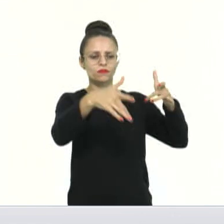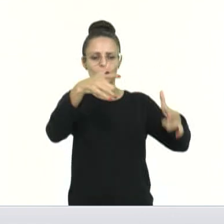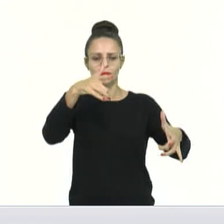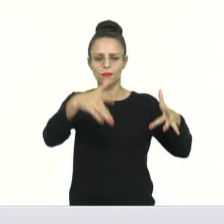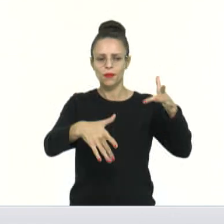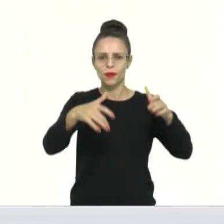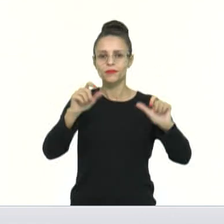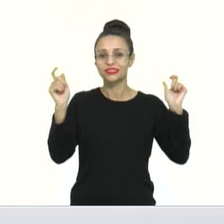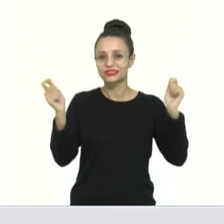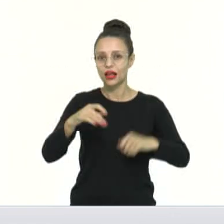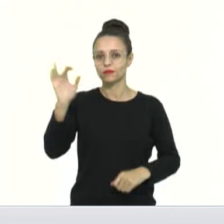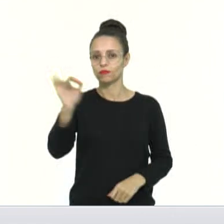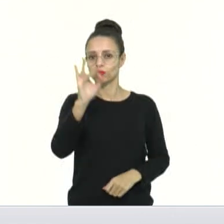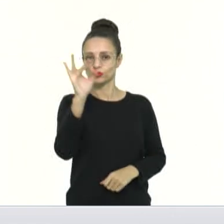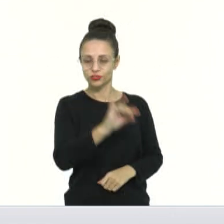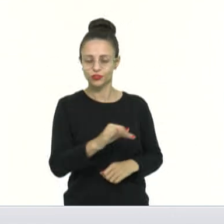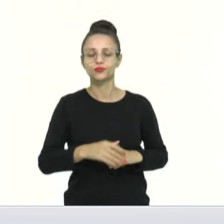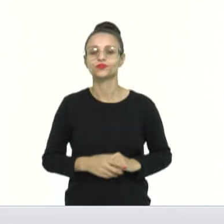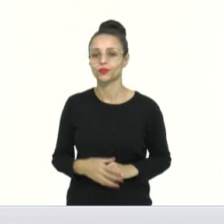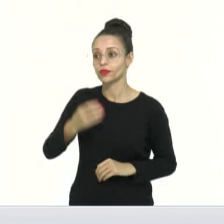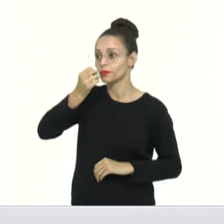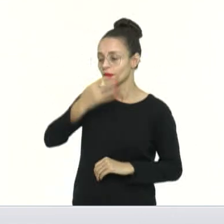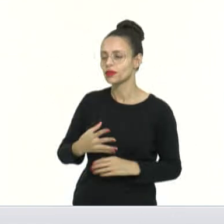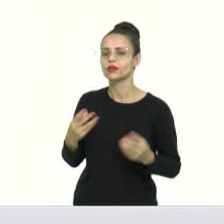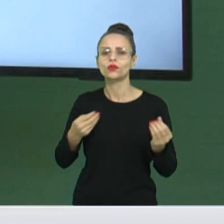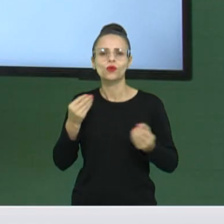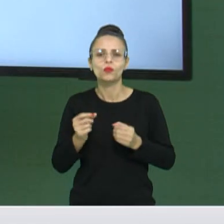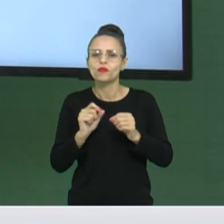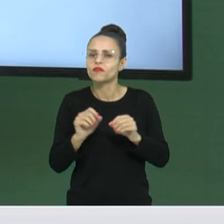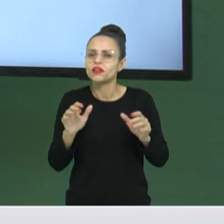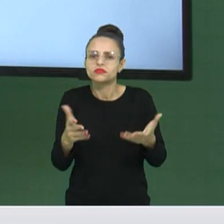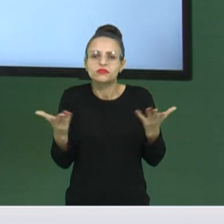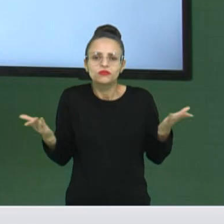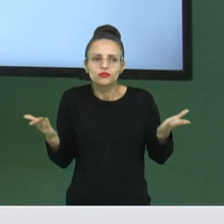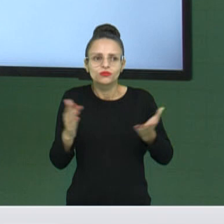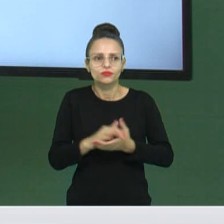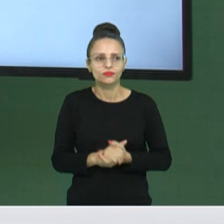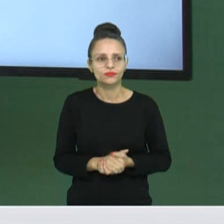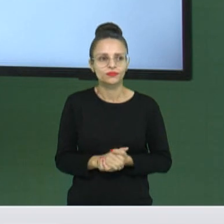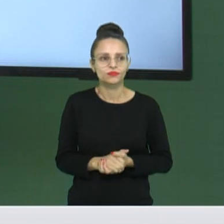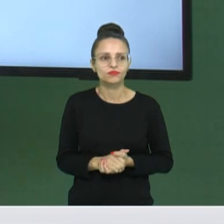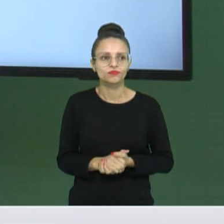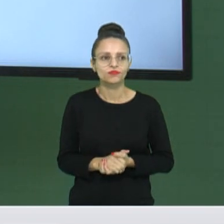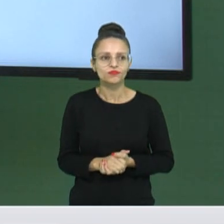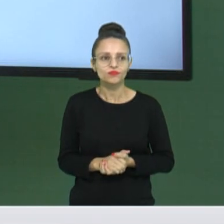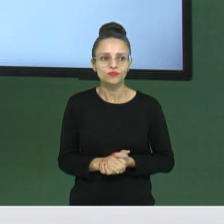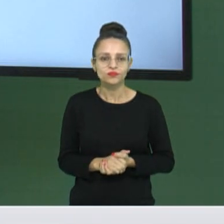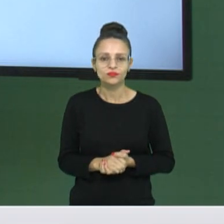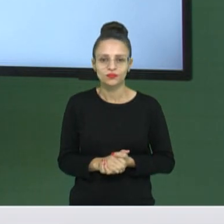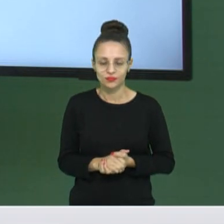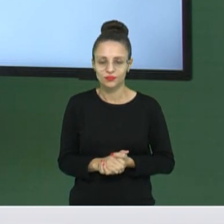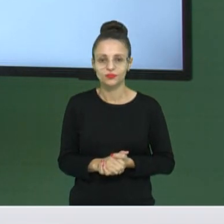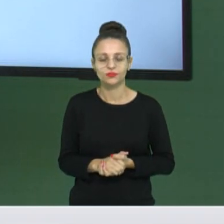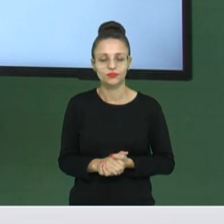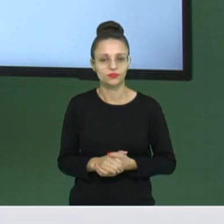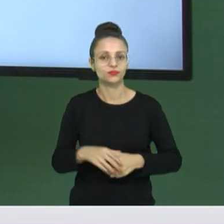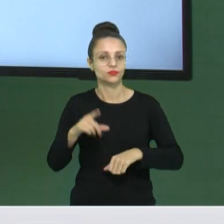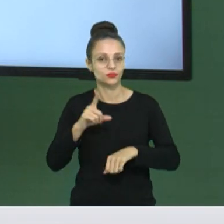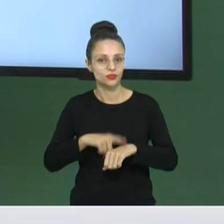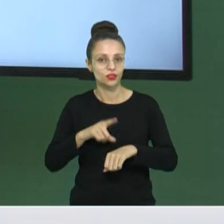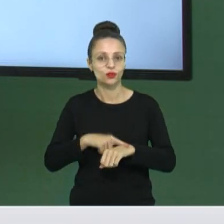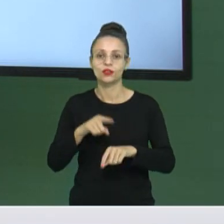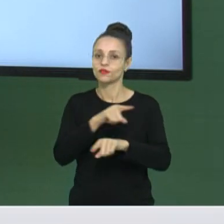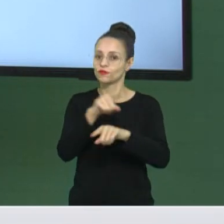do mosquito. Muito bem, professora, e como é que a gente vai fazer isso? Está na hora de fazer a